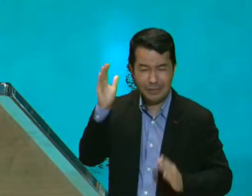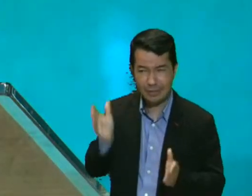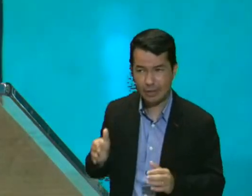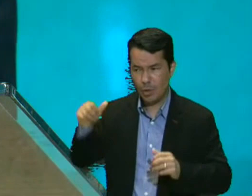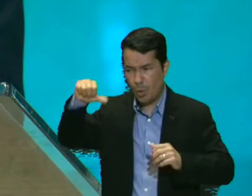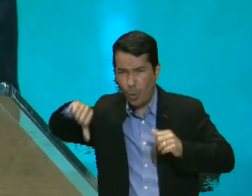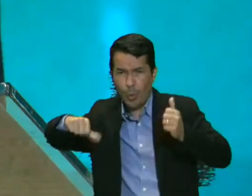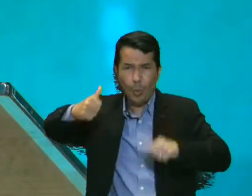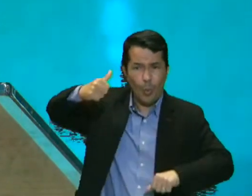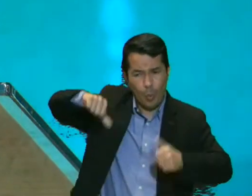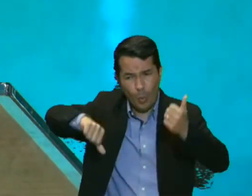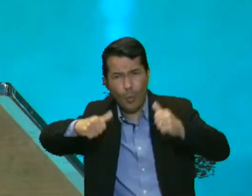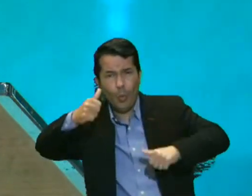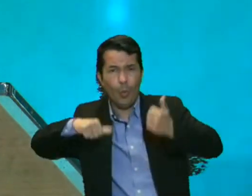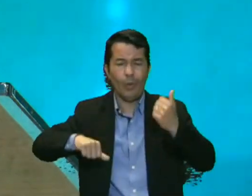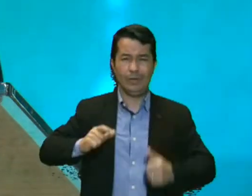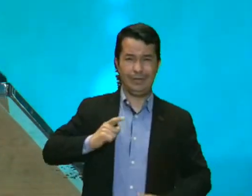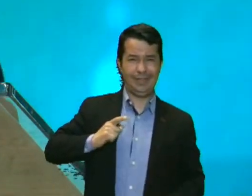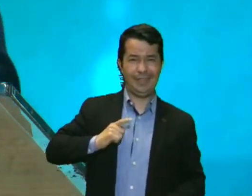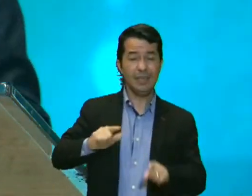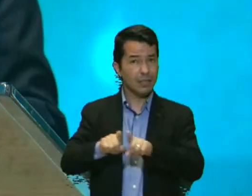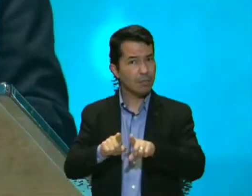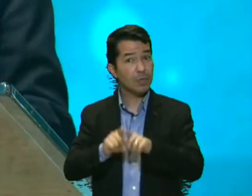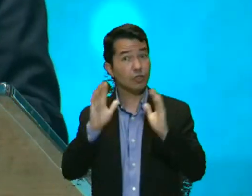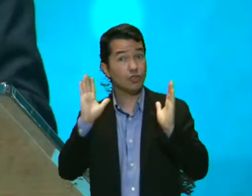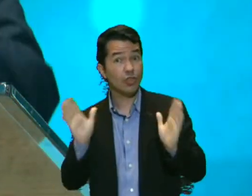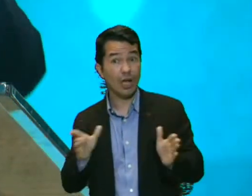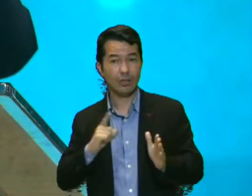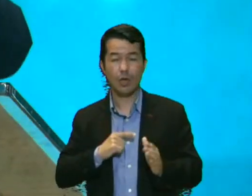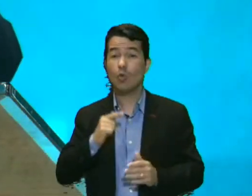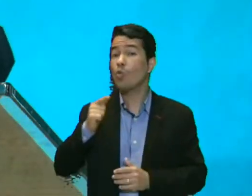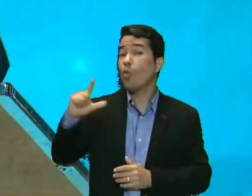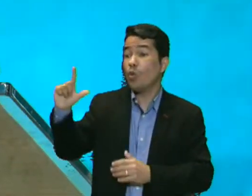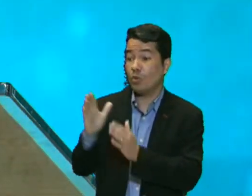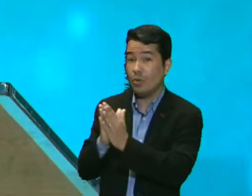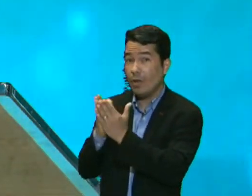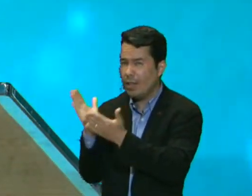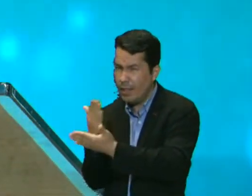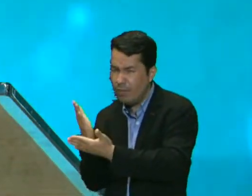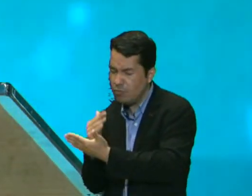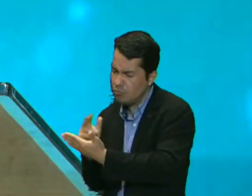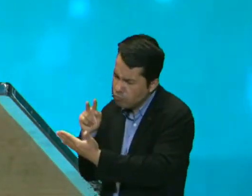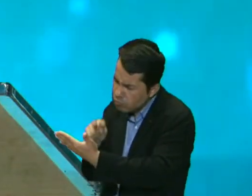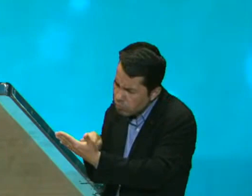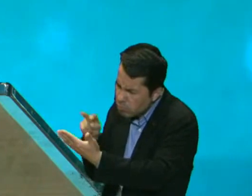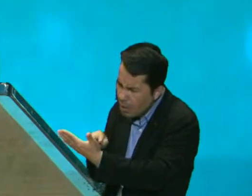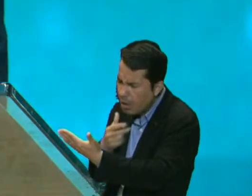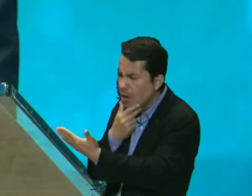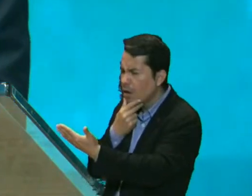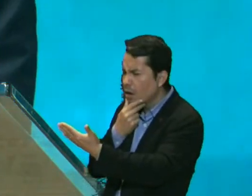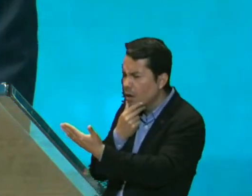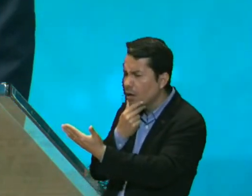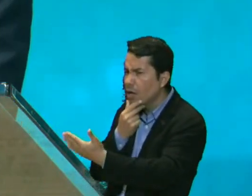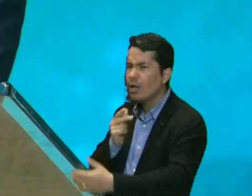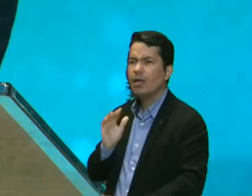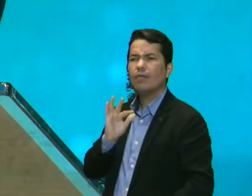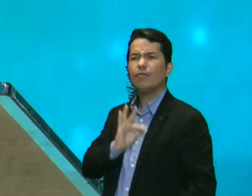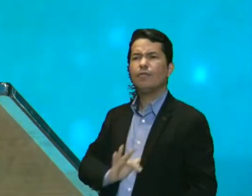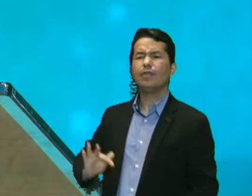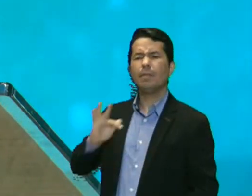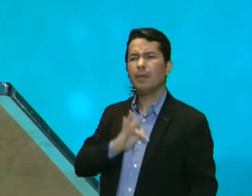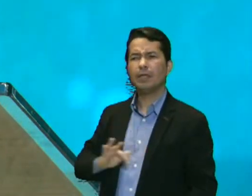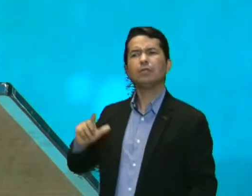alguns comentários, eu percebi que certamente naquela comunidade devia ter alguns